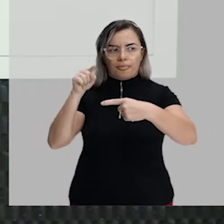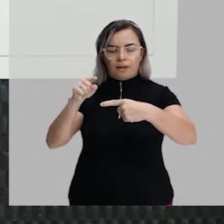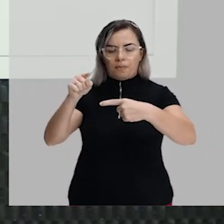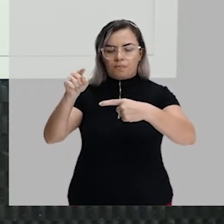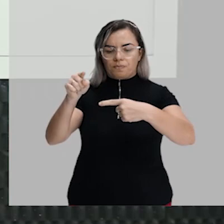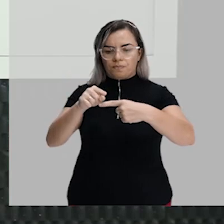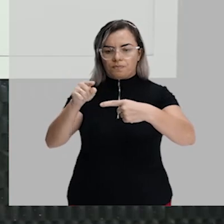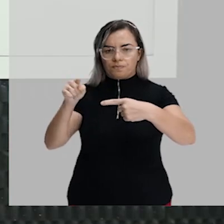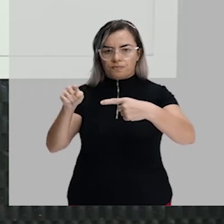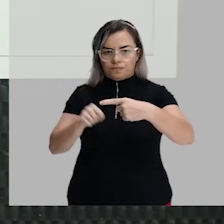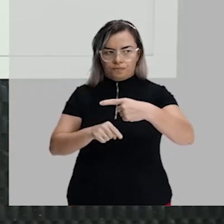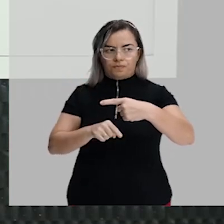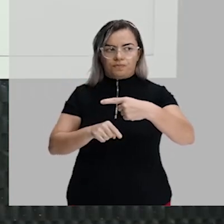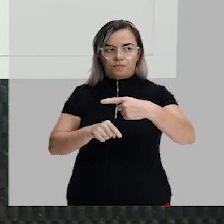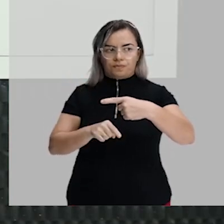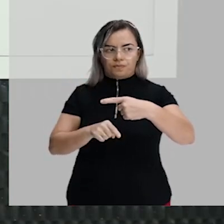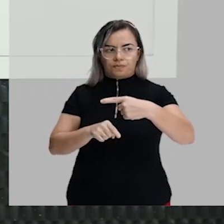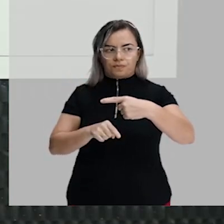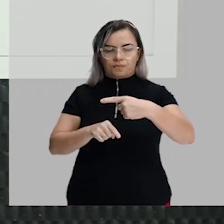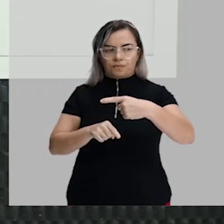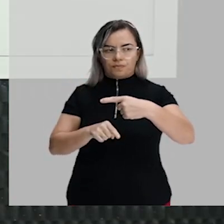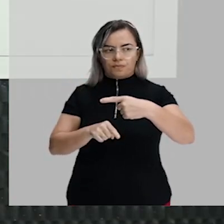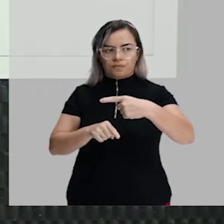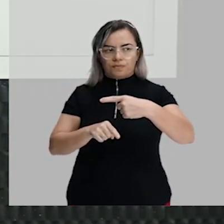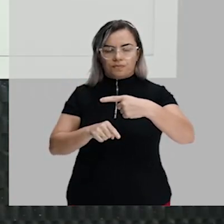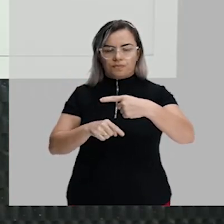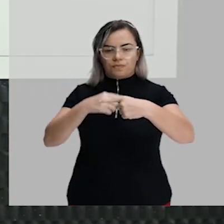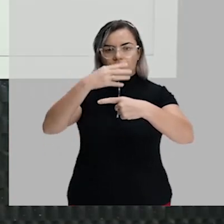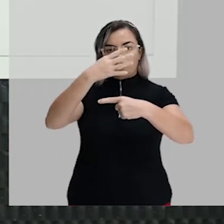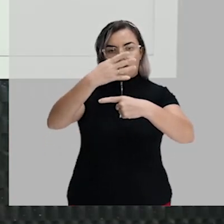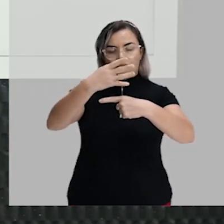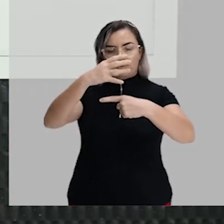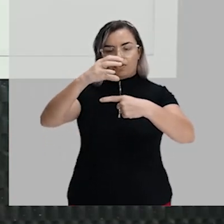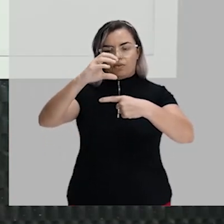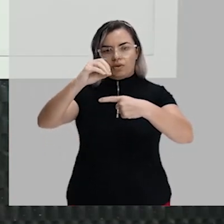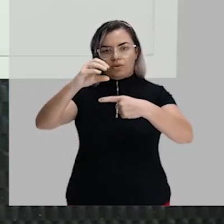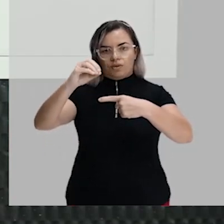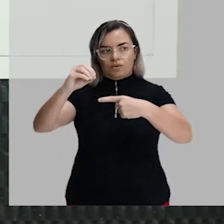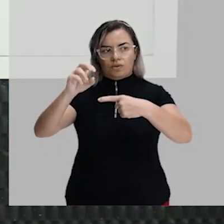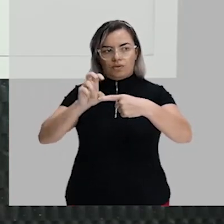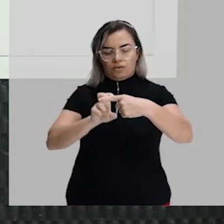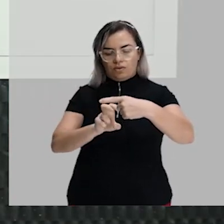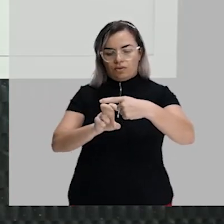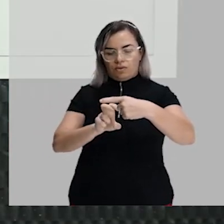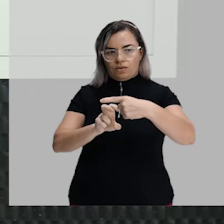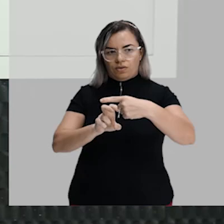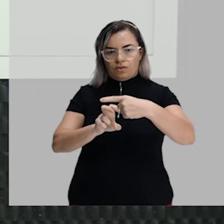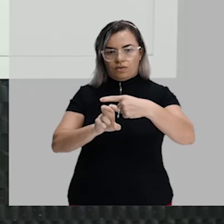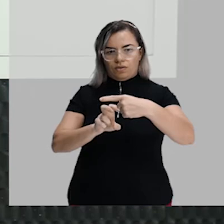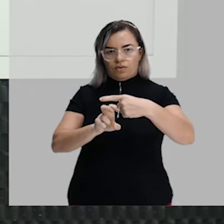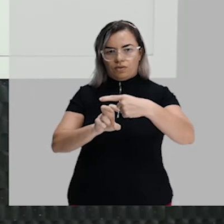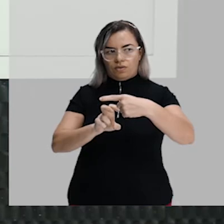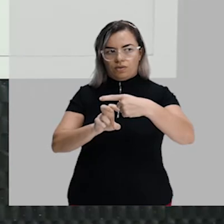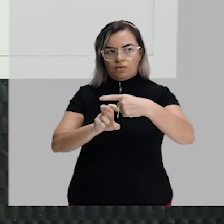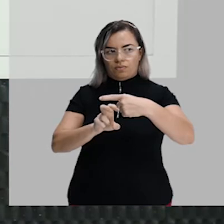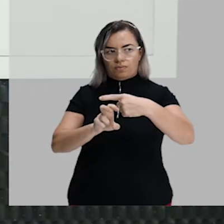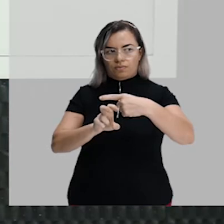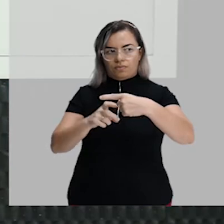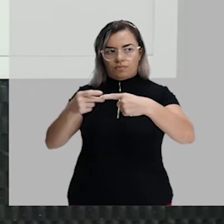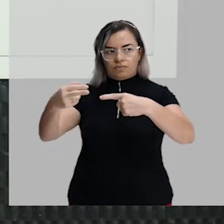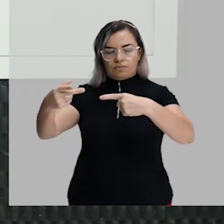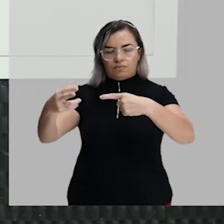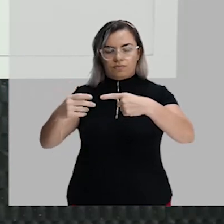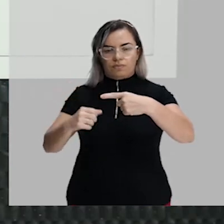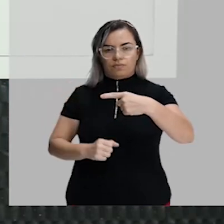né, dividir esses dois zeros, né, dividir por 10. Então, fica 400 dividido por 50. Ok? Então, a